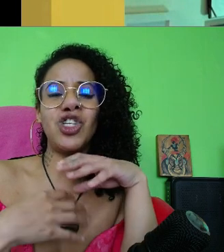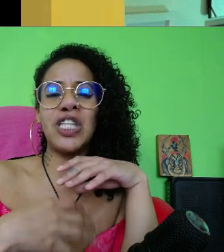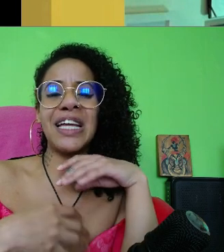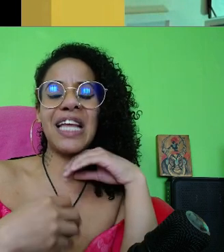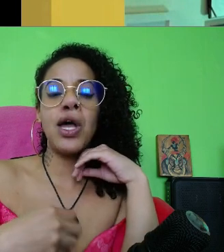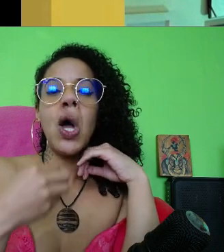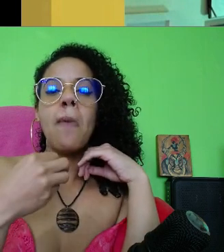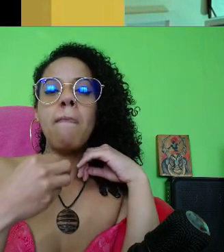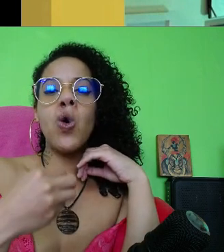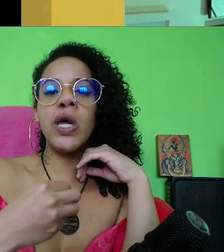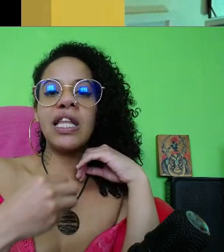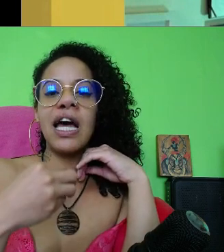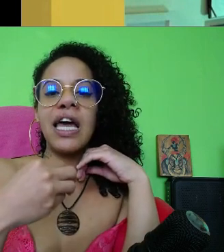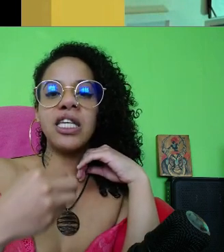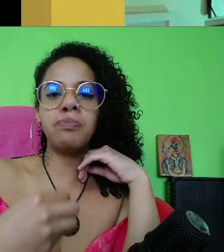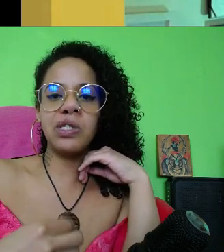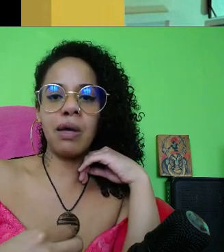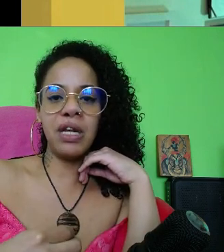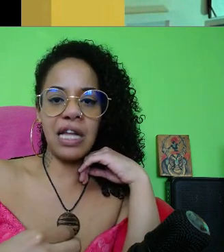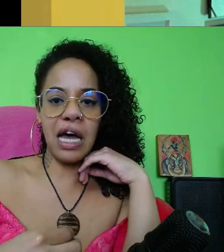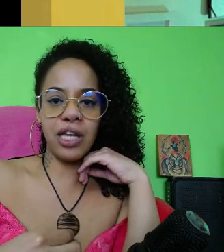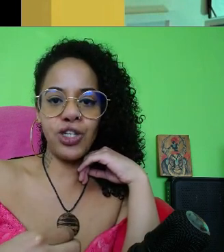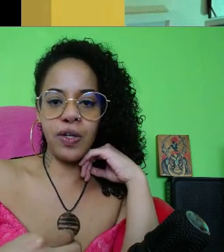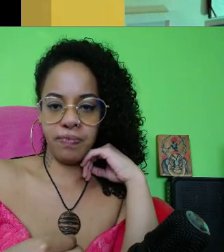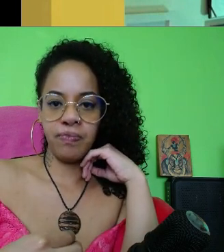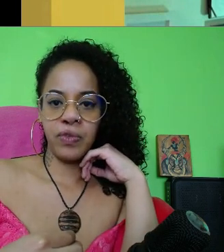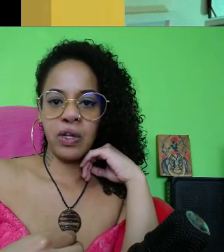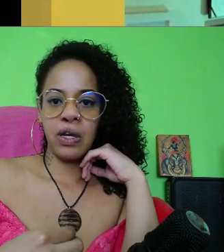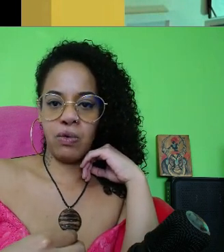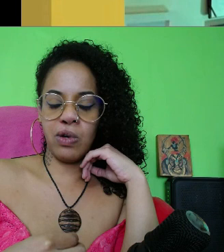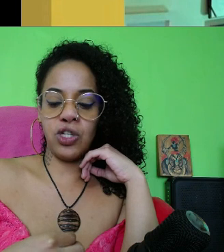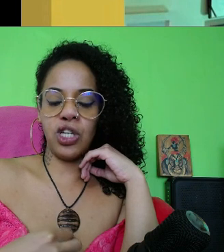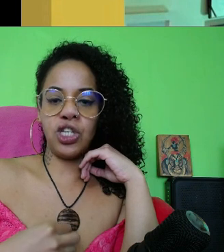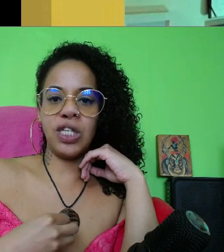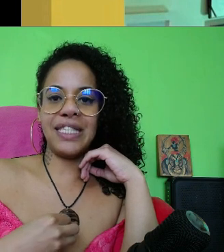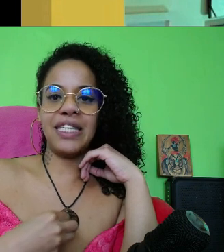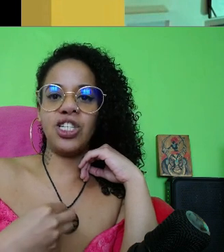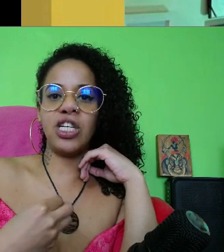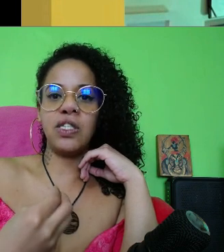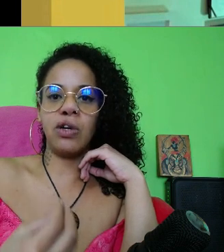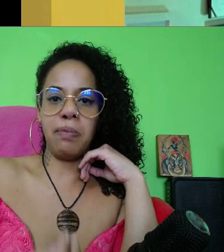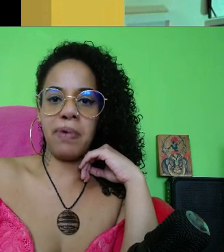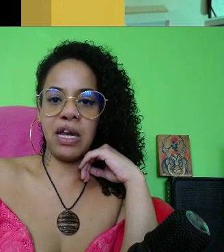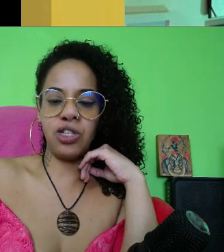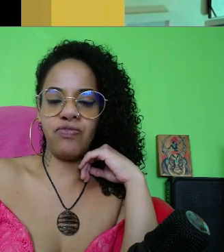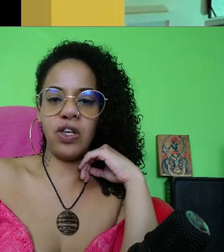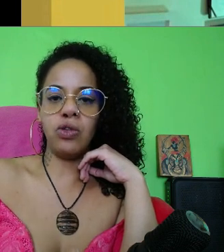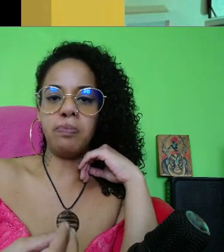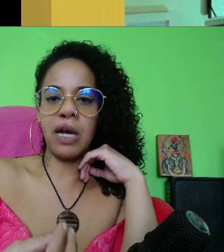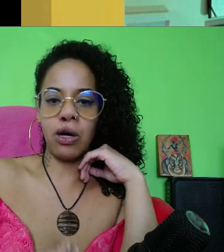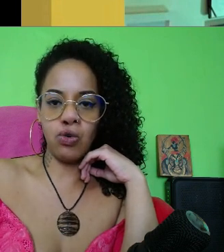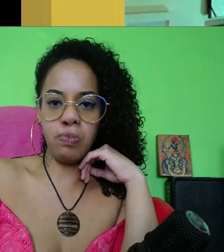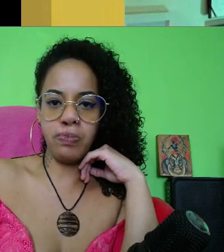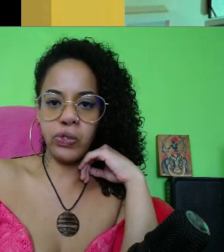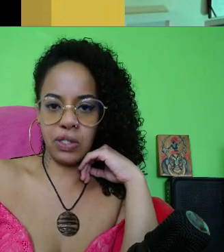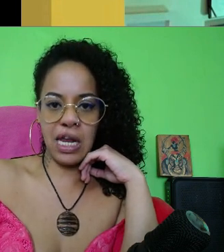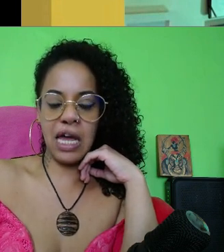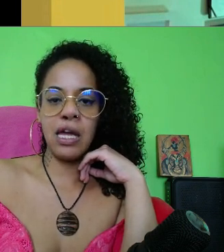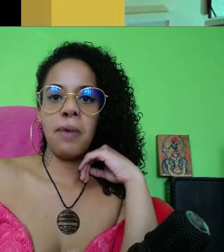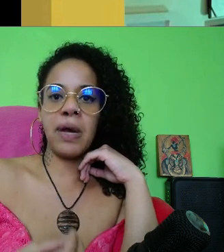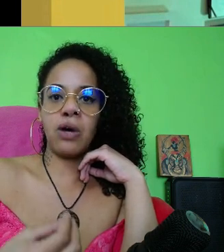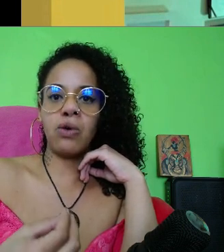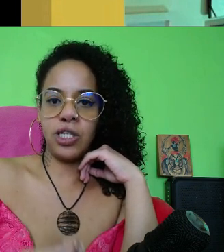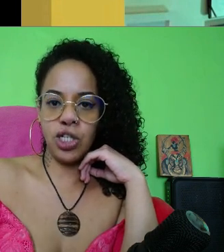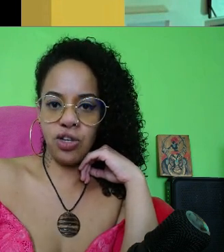então assim a gente tem que ter muita responsabilidade quando a gente se direciona para indivíduos para grupos